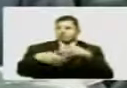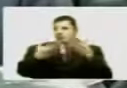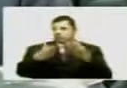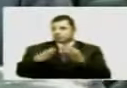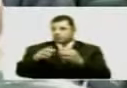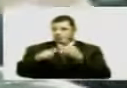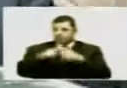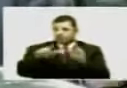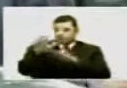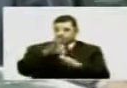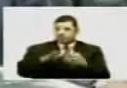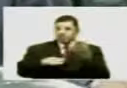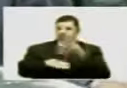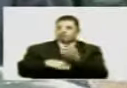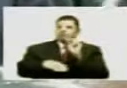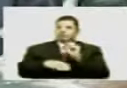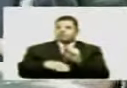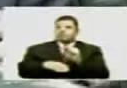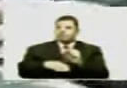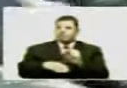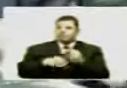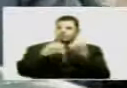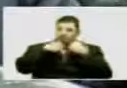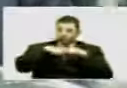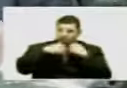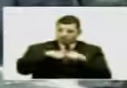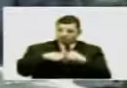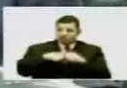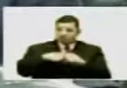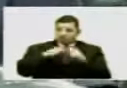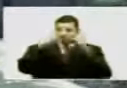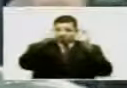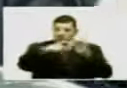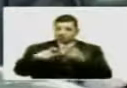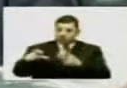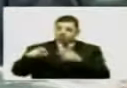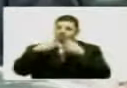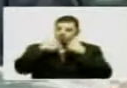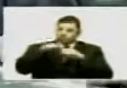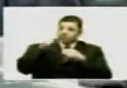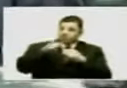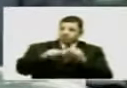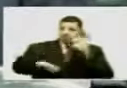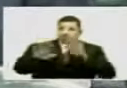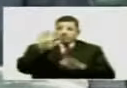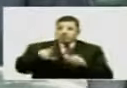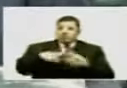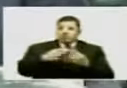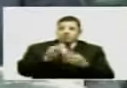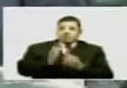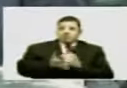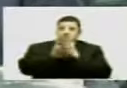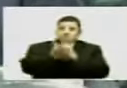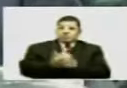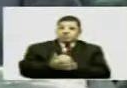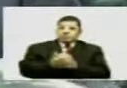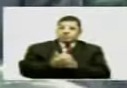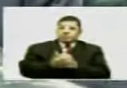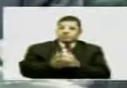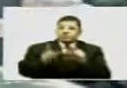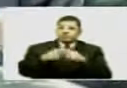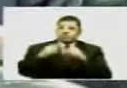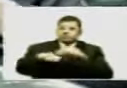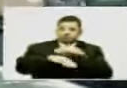solução, ele é caro, ele é necessário em alguns lugares, precisa algum complemento,